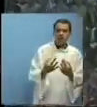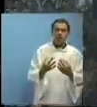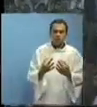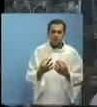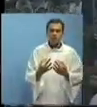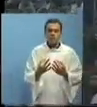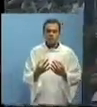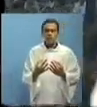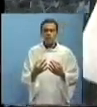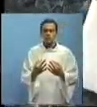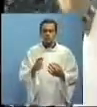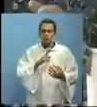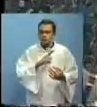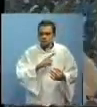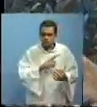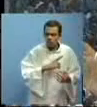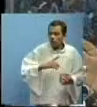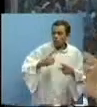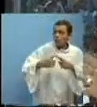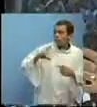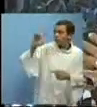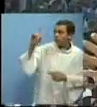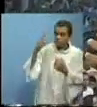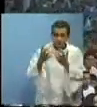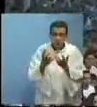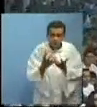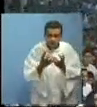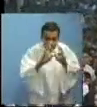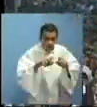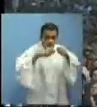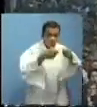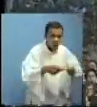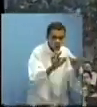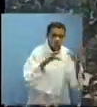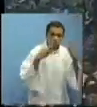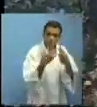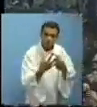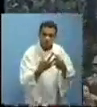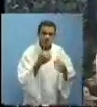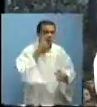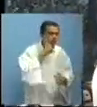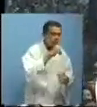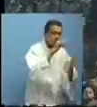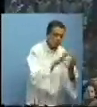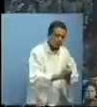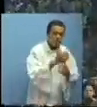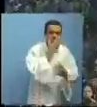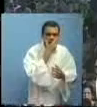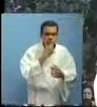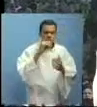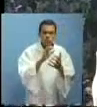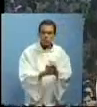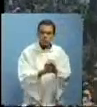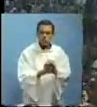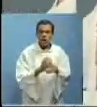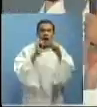coisas Fabulosas Deus desejou da ao casal essa graça e por isso tanto prazer tanta